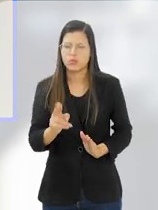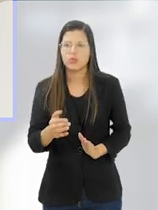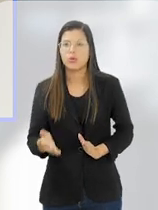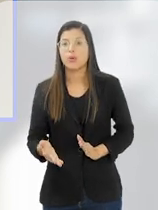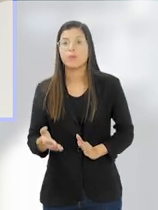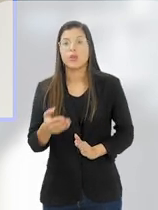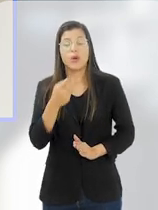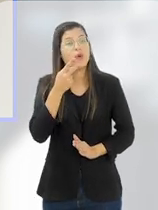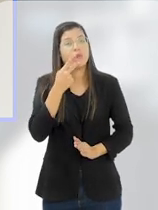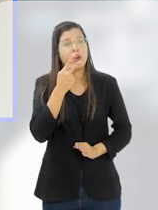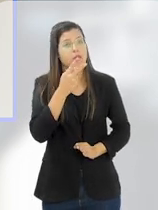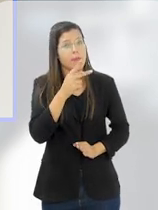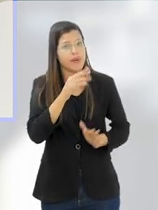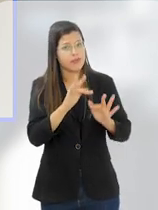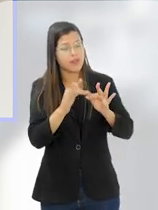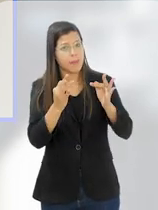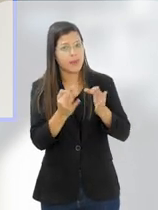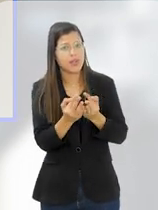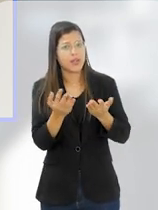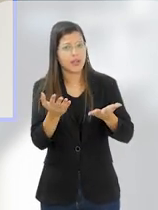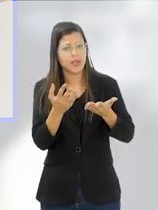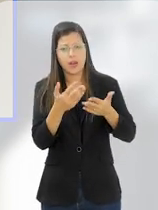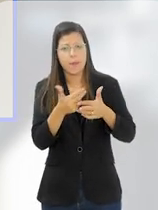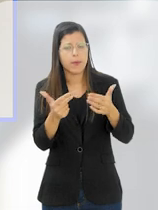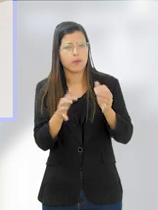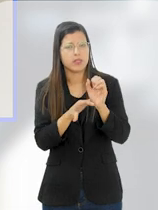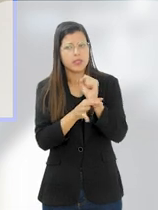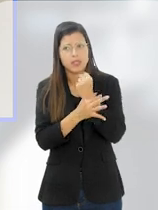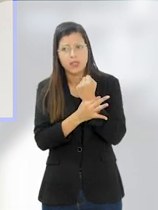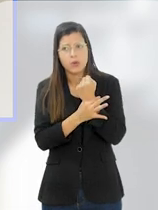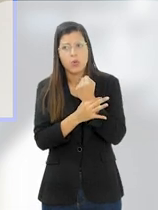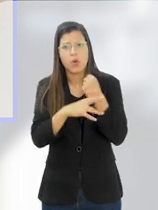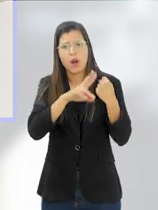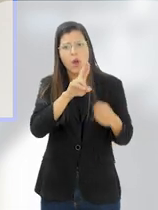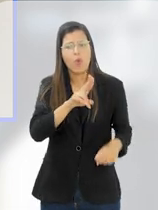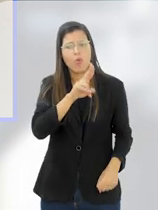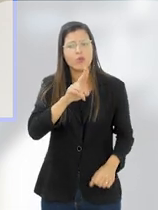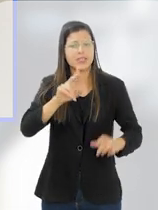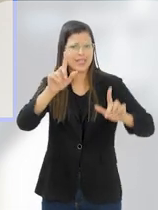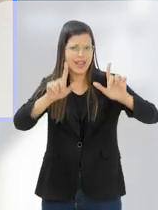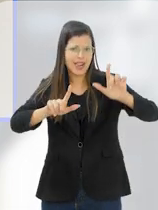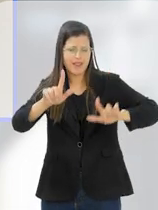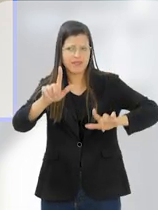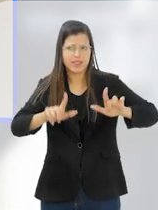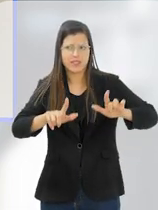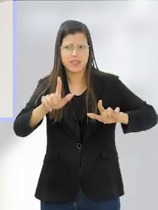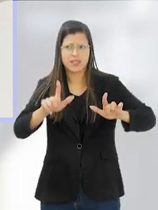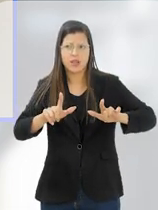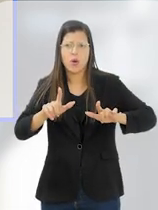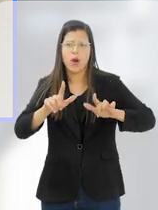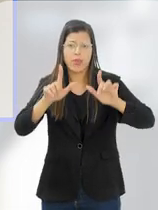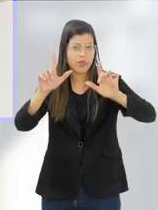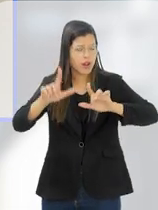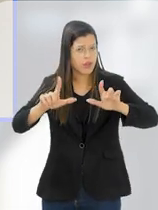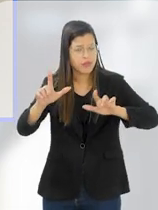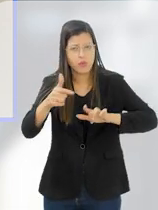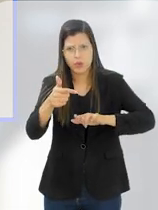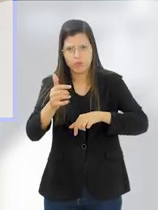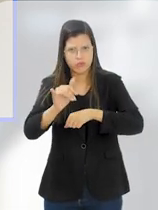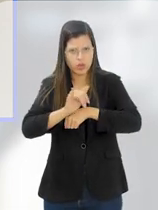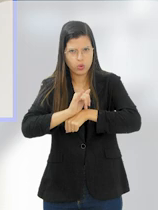quer alguma coisa segura para você manter o teu filho na tela, usa a televisão. A televisão sem YouTube, a